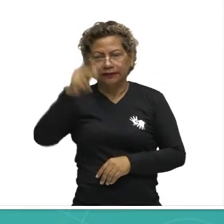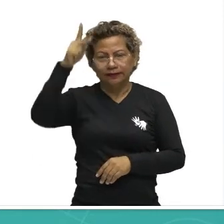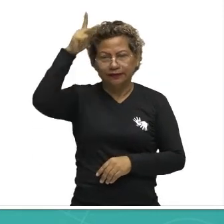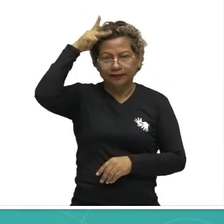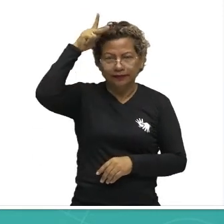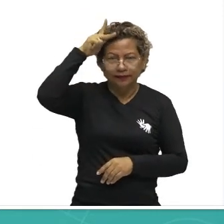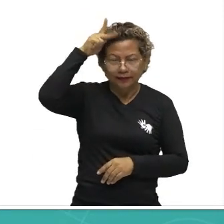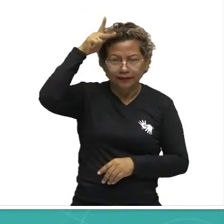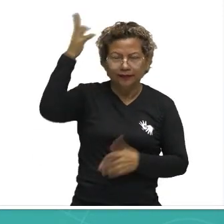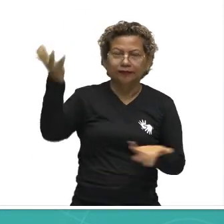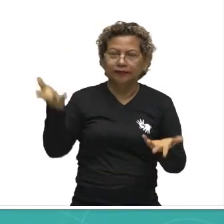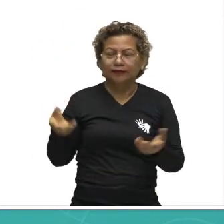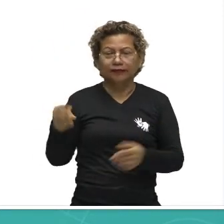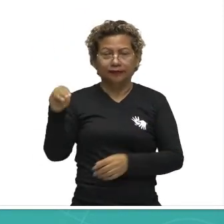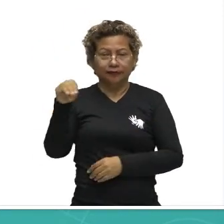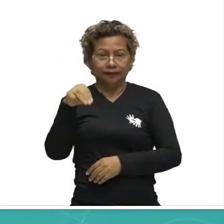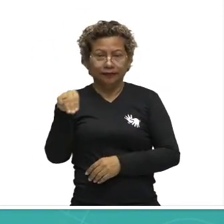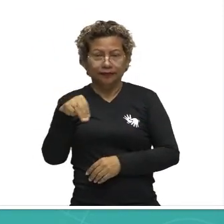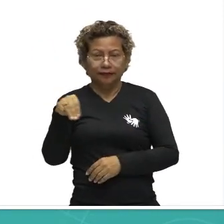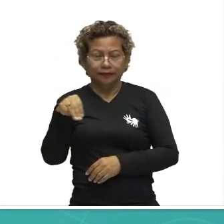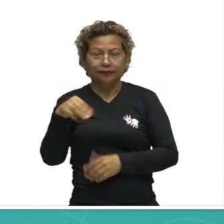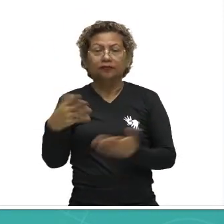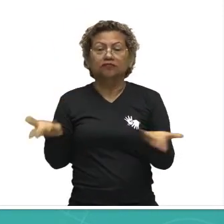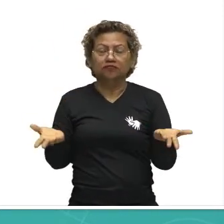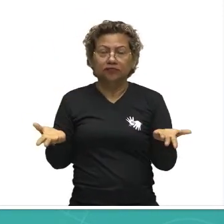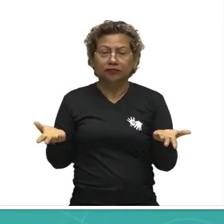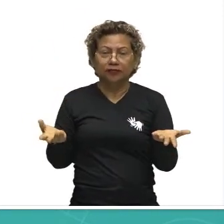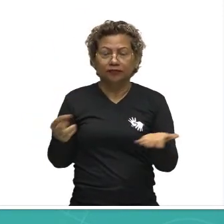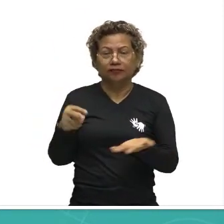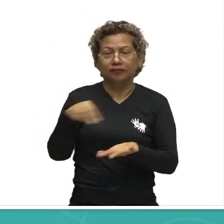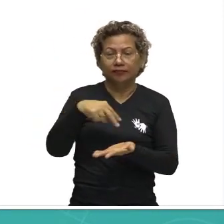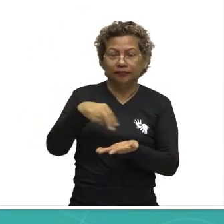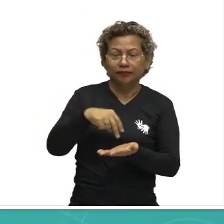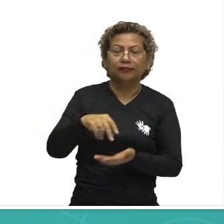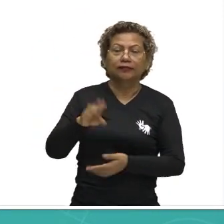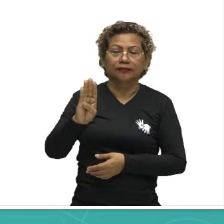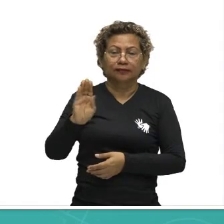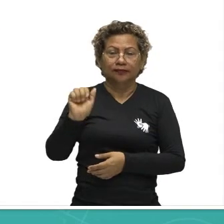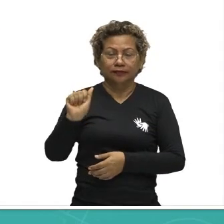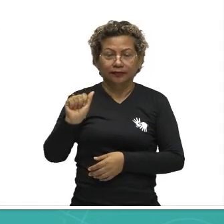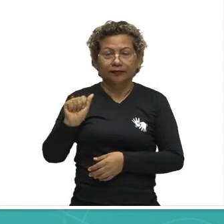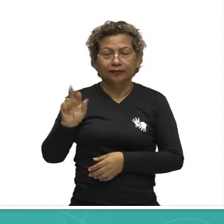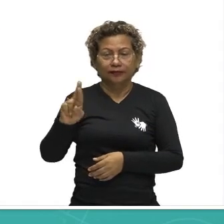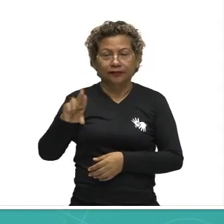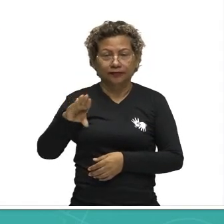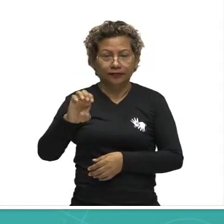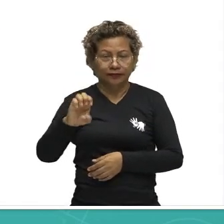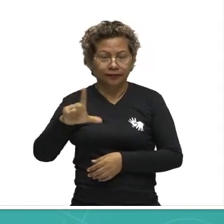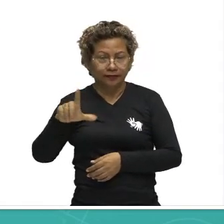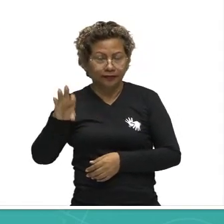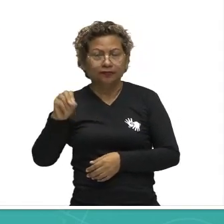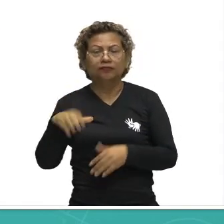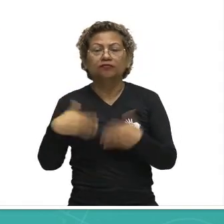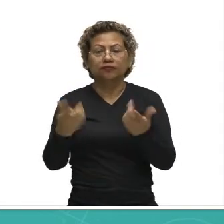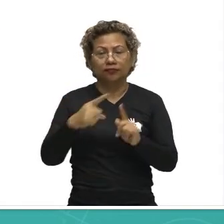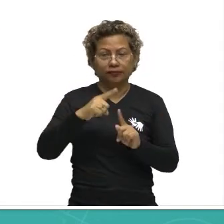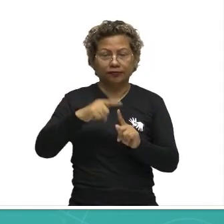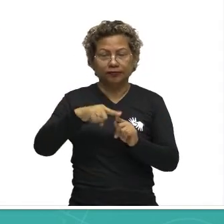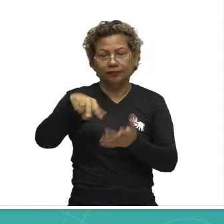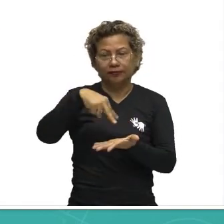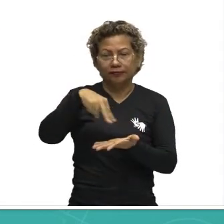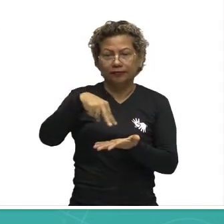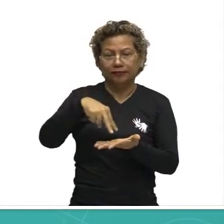Manacapuru, qual seria a dança? Né? Barcelos. Então, quais seriam essas danças? Que tem o